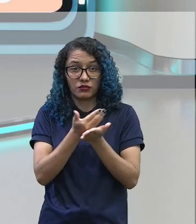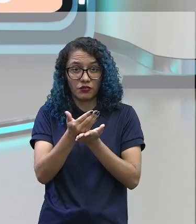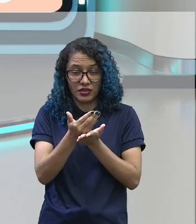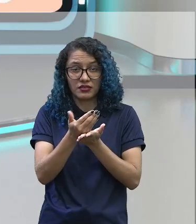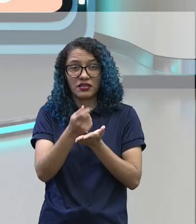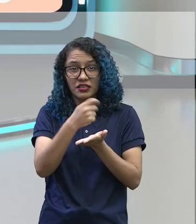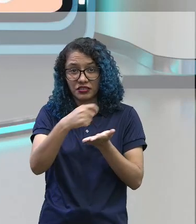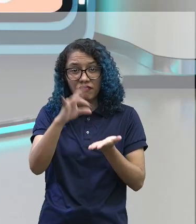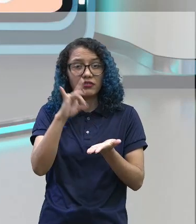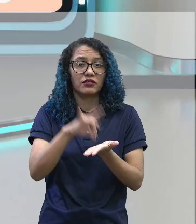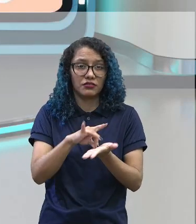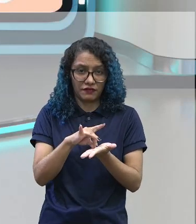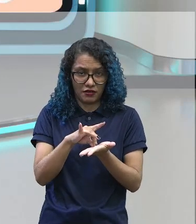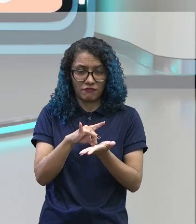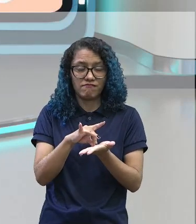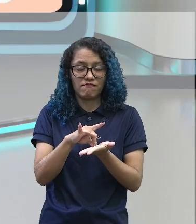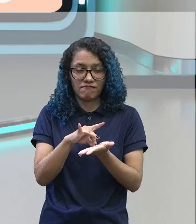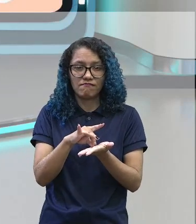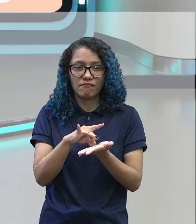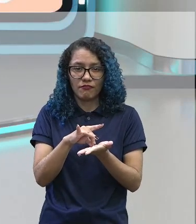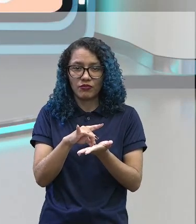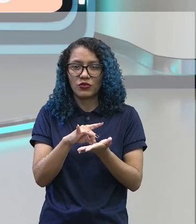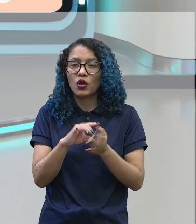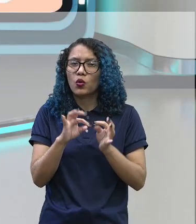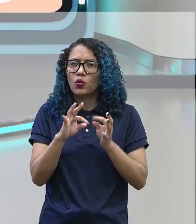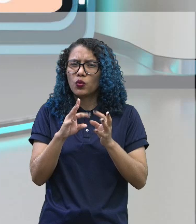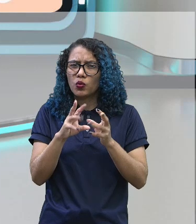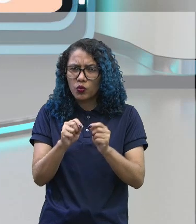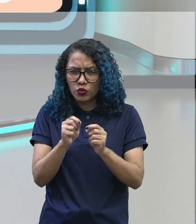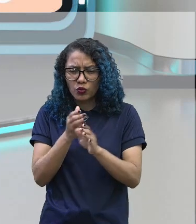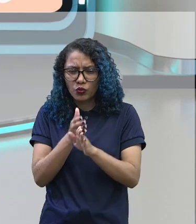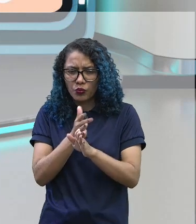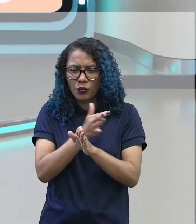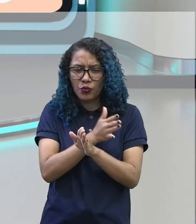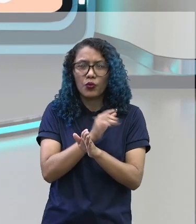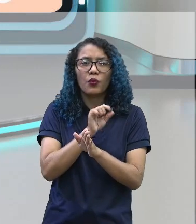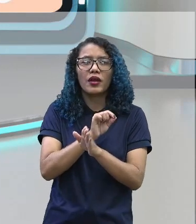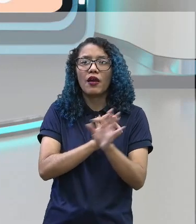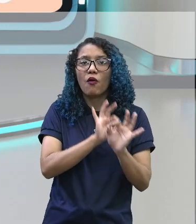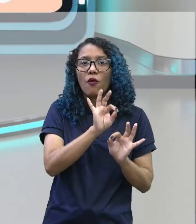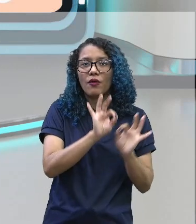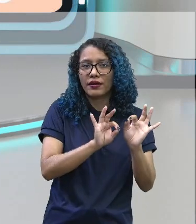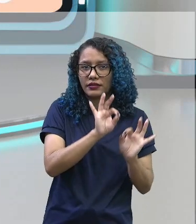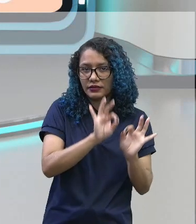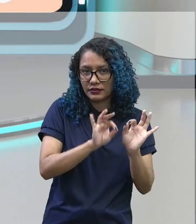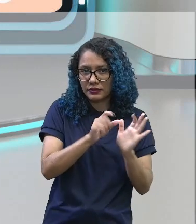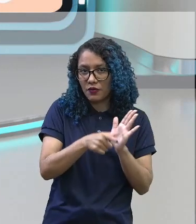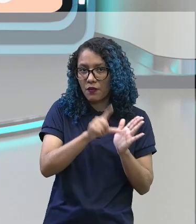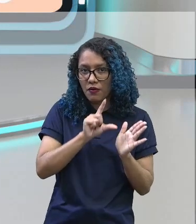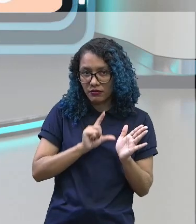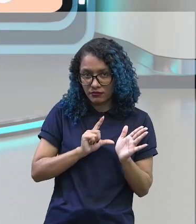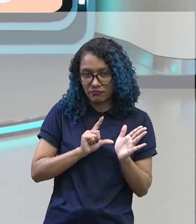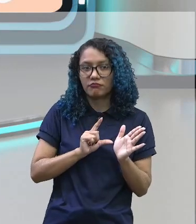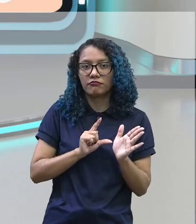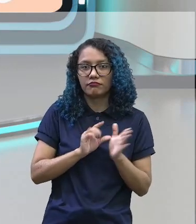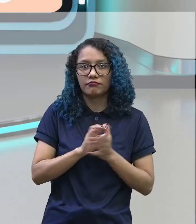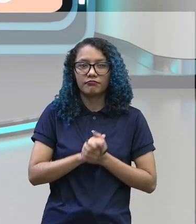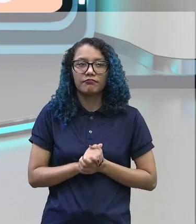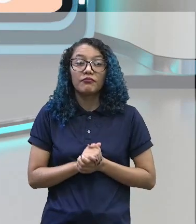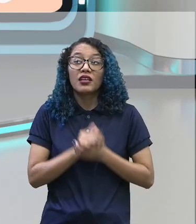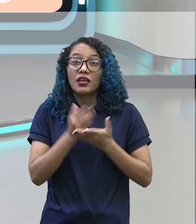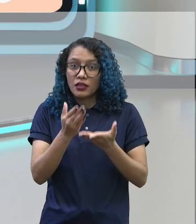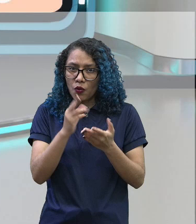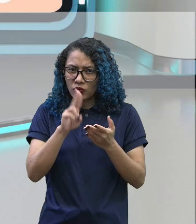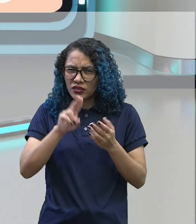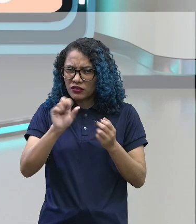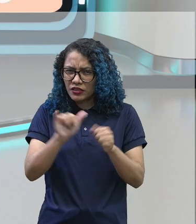começar a escrever. Então, é todo um processo de organização, tá? Com essa ferramenta,